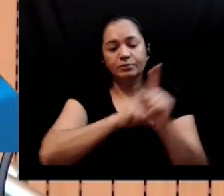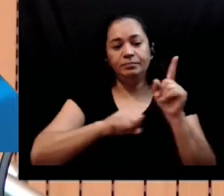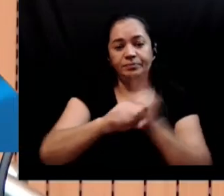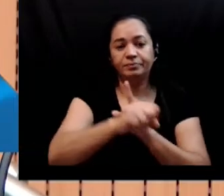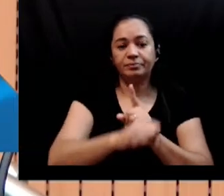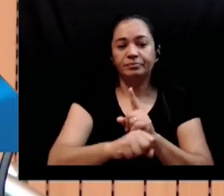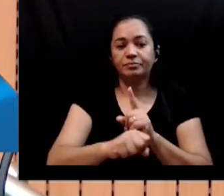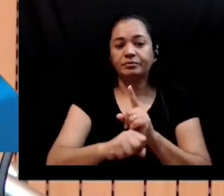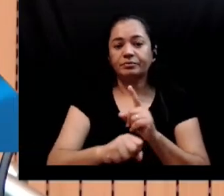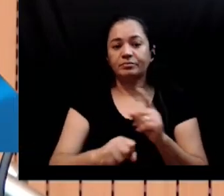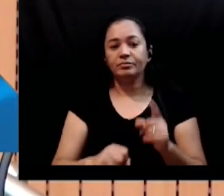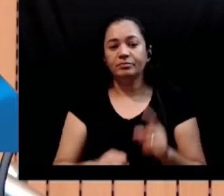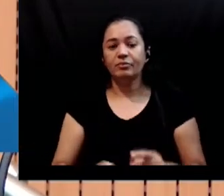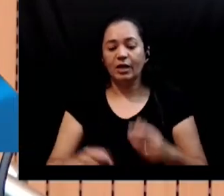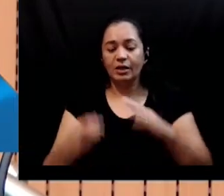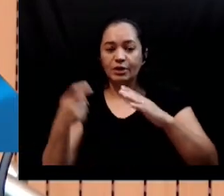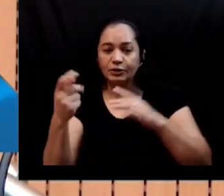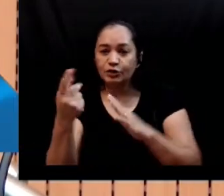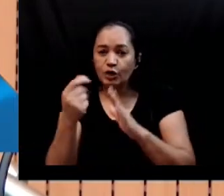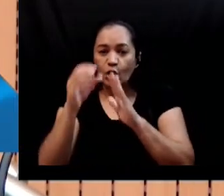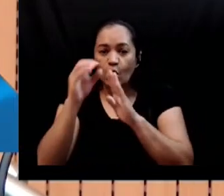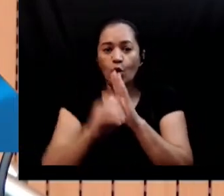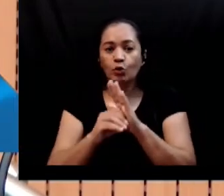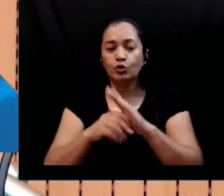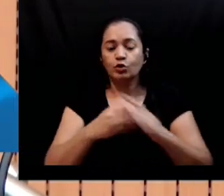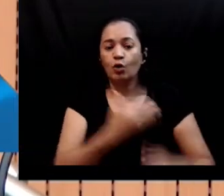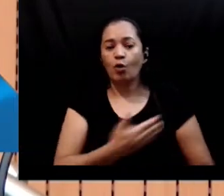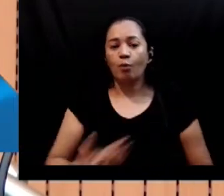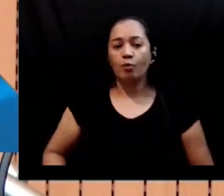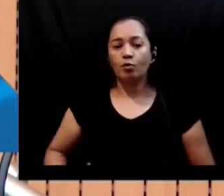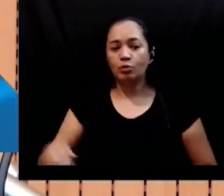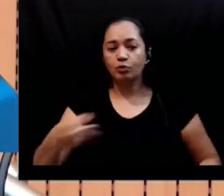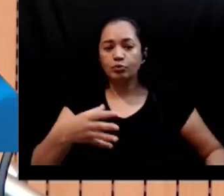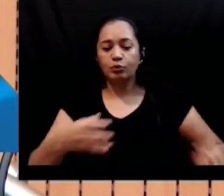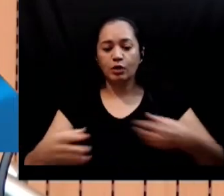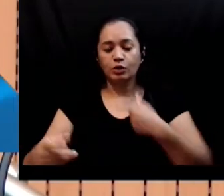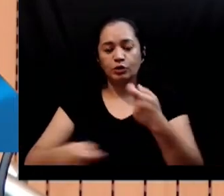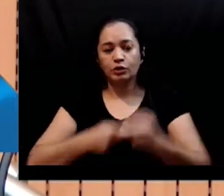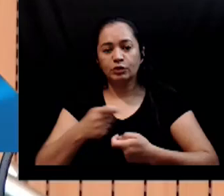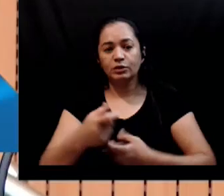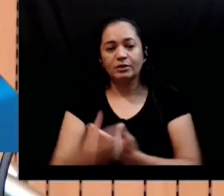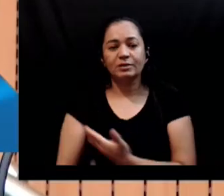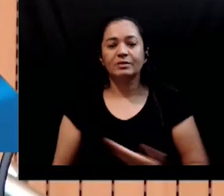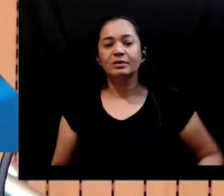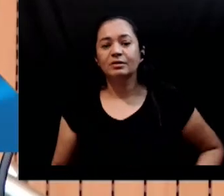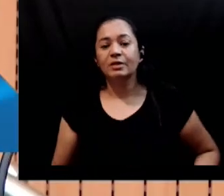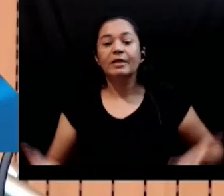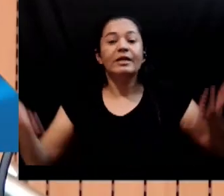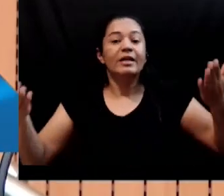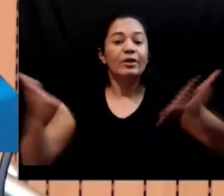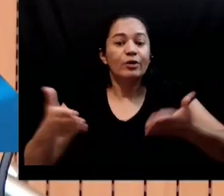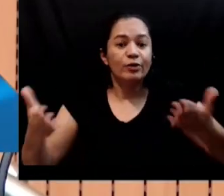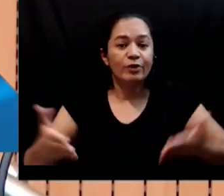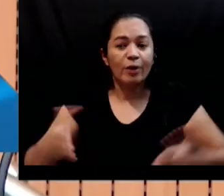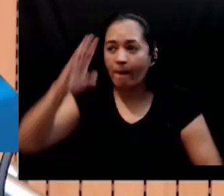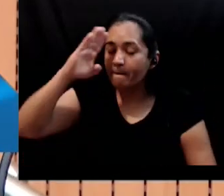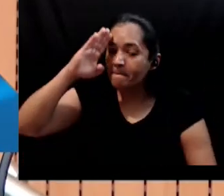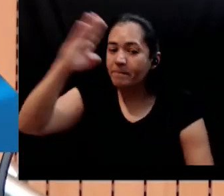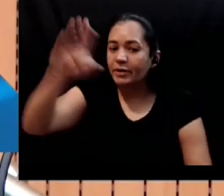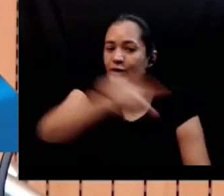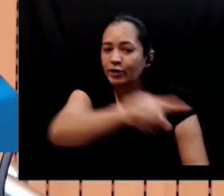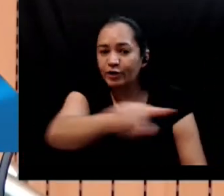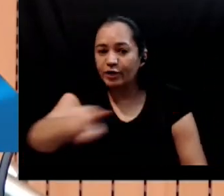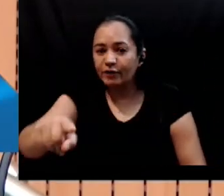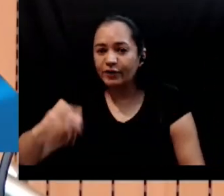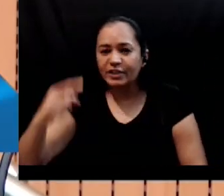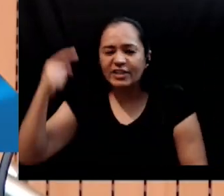gestão de recursos públicos, modernização da gestão governamental. E agora, o principal que vocês ficam loucas,